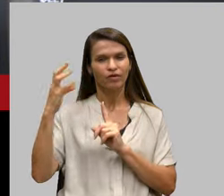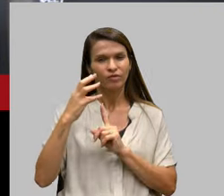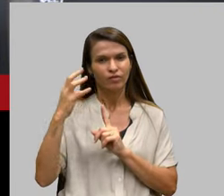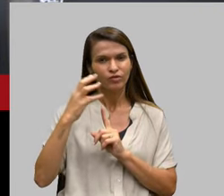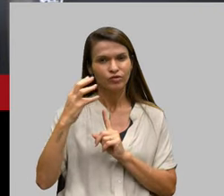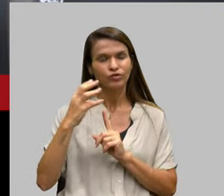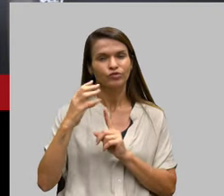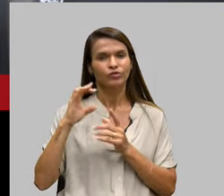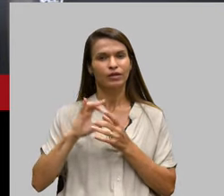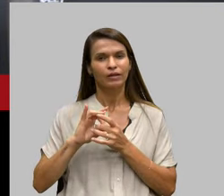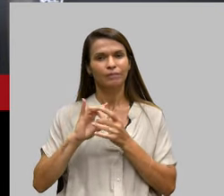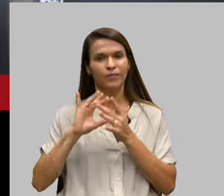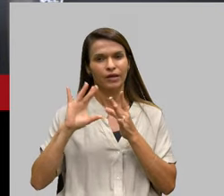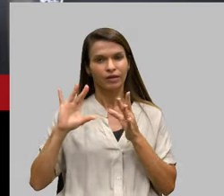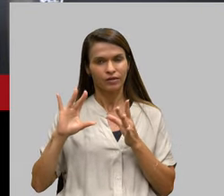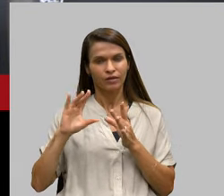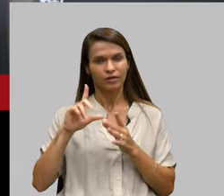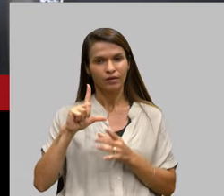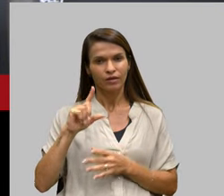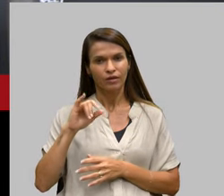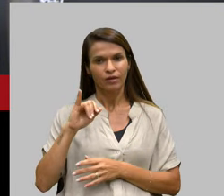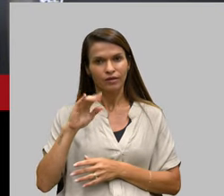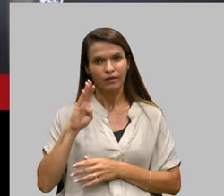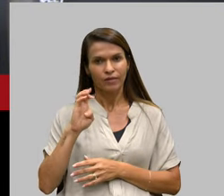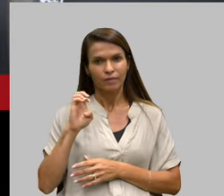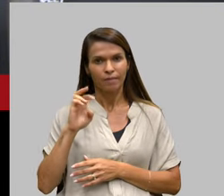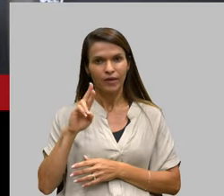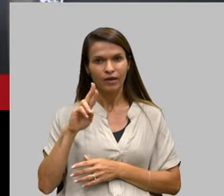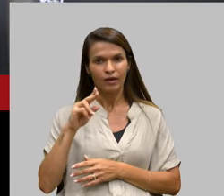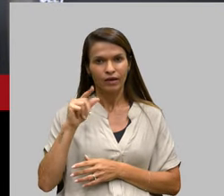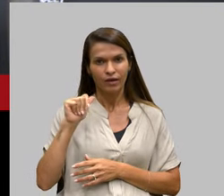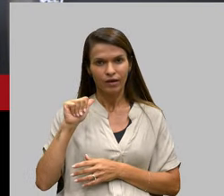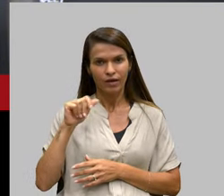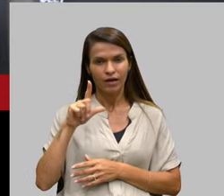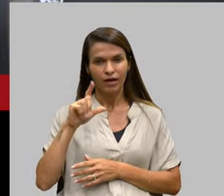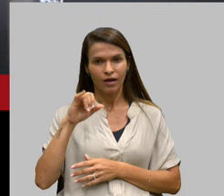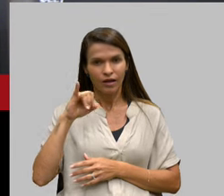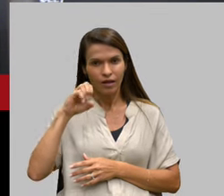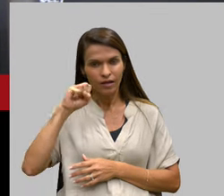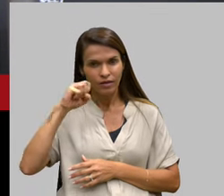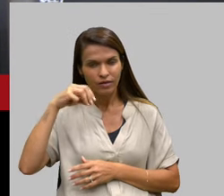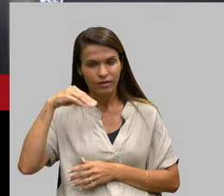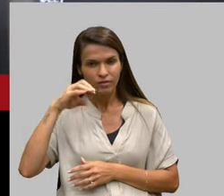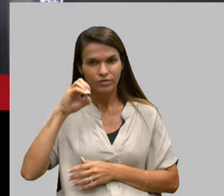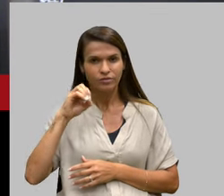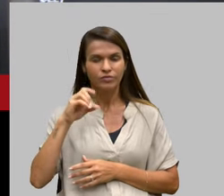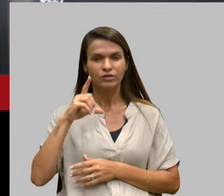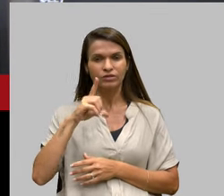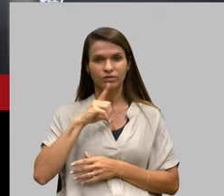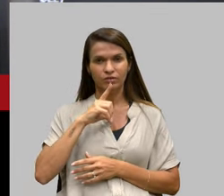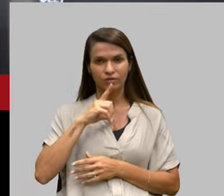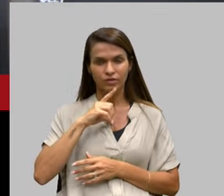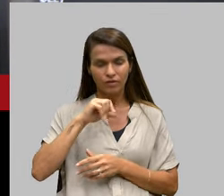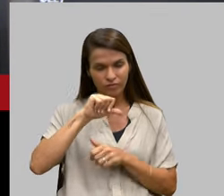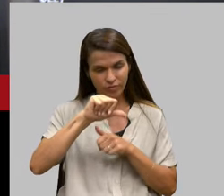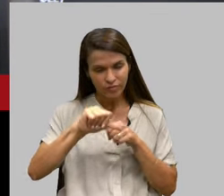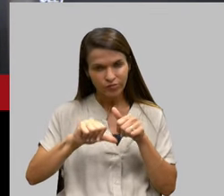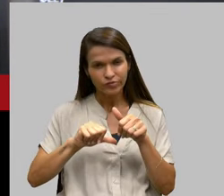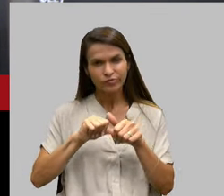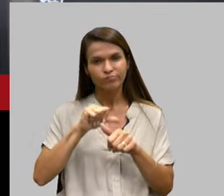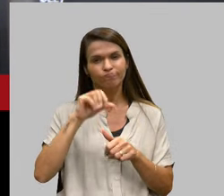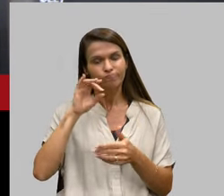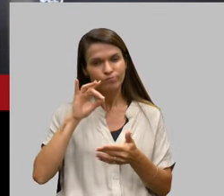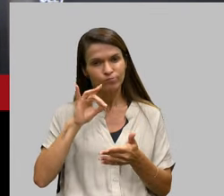liberalismo e aqui não é questão partidária é questão de fato eh e que houve mudanças de